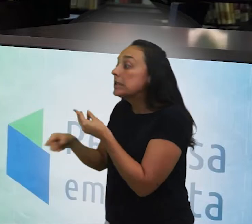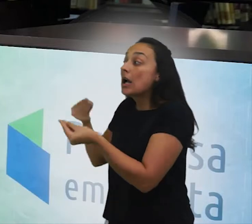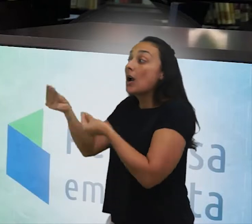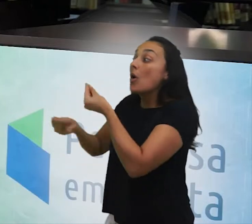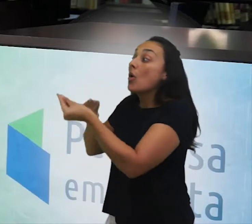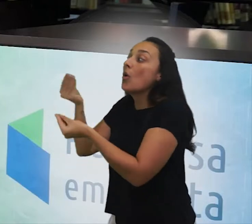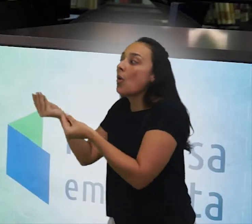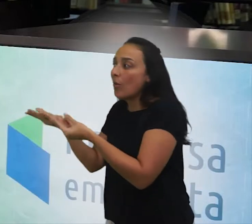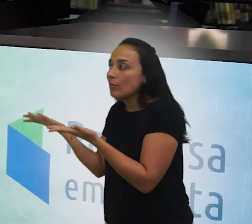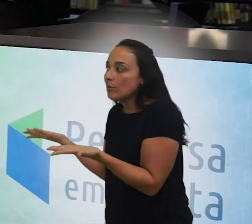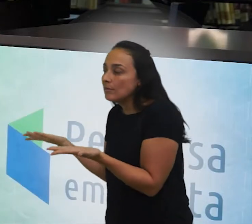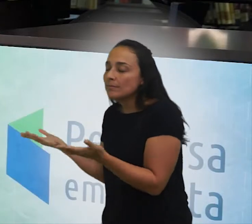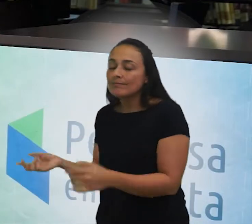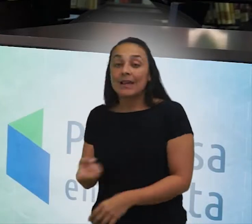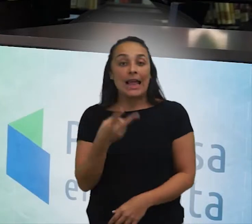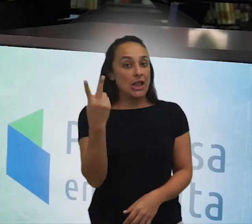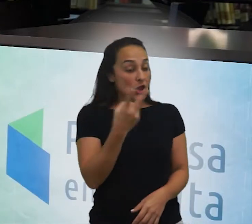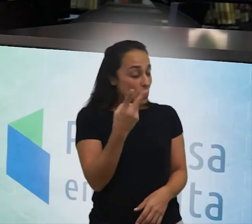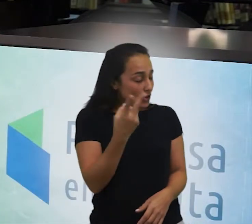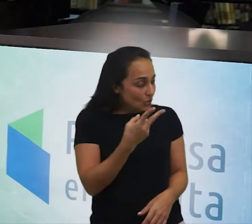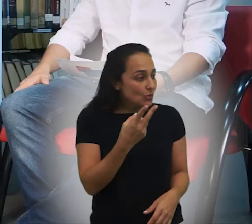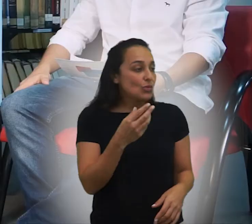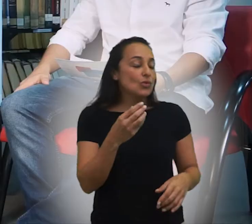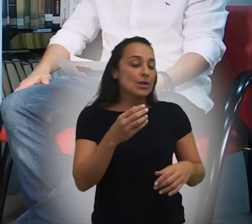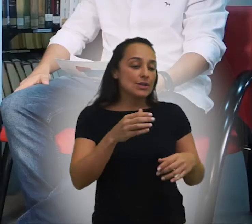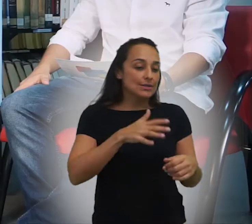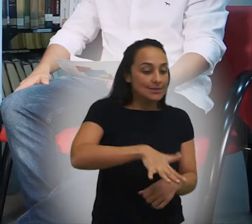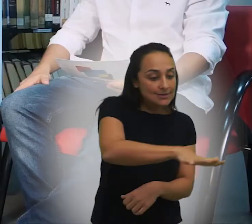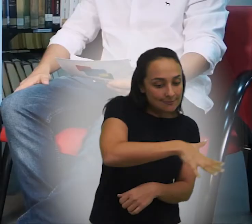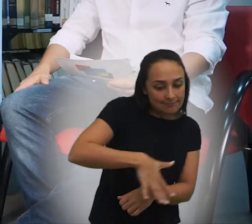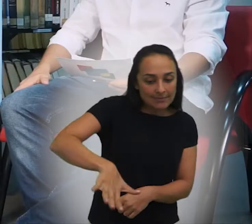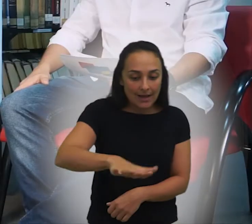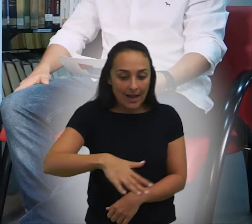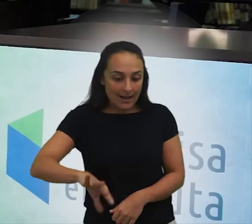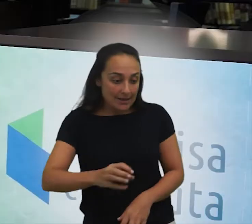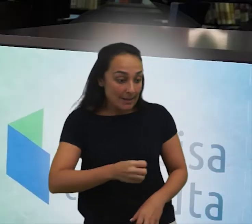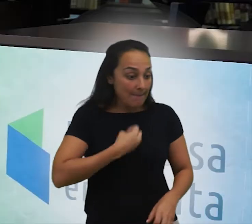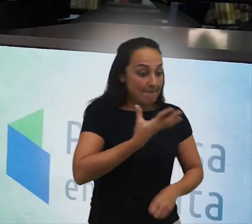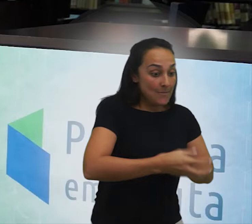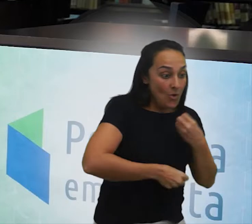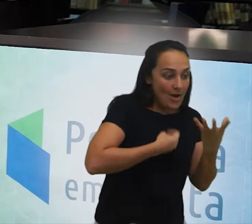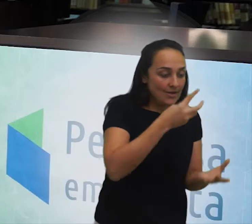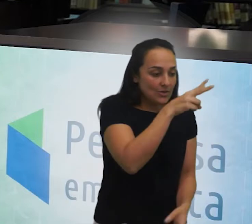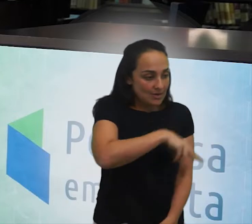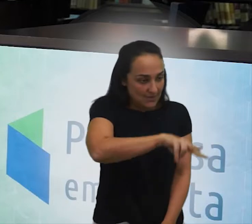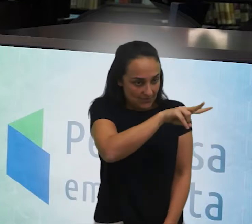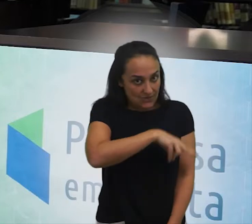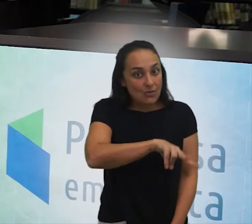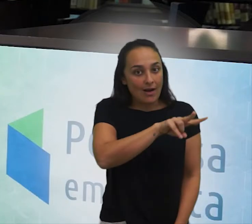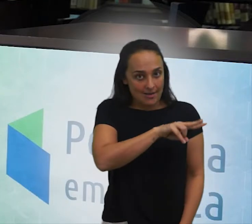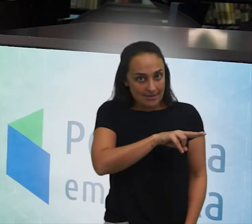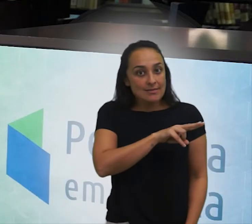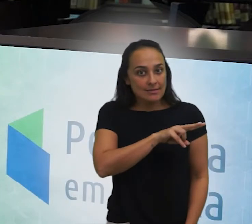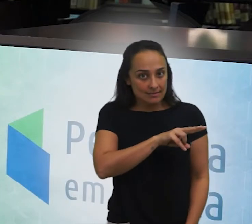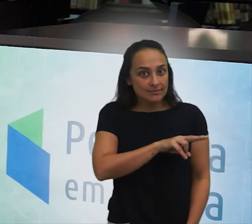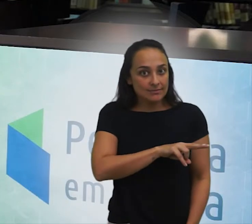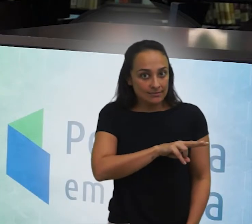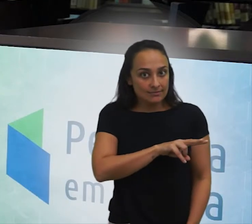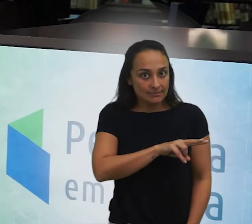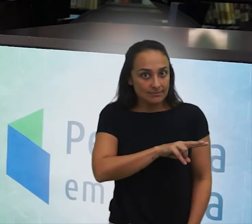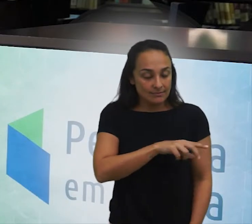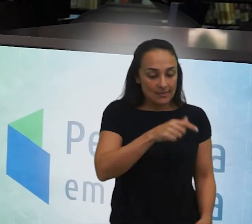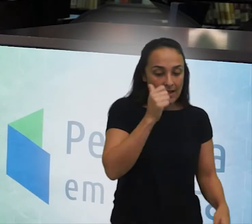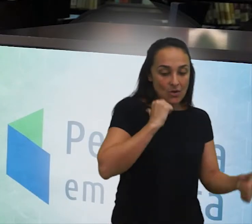duas áreas de concentração, tá? Poéticas visuais, que é para artistas trabalharem a partir da sua própria produção,